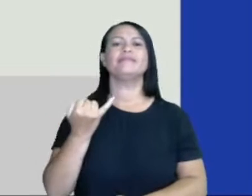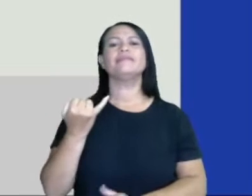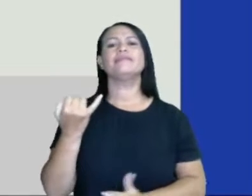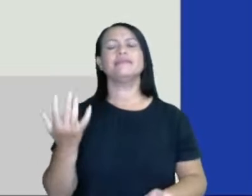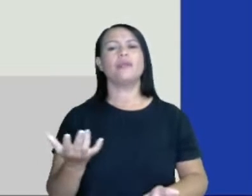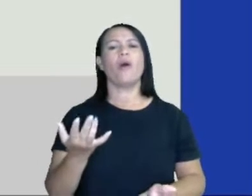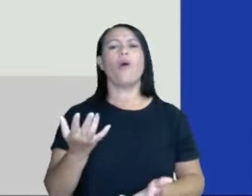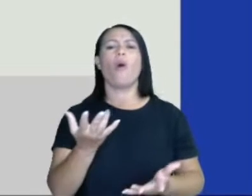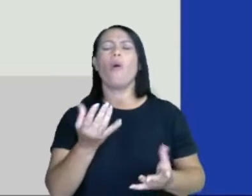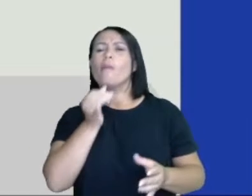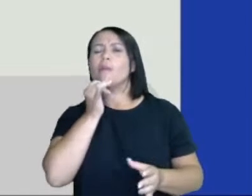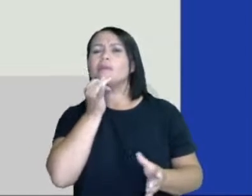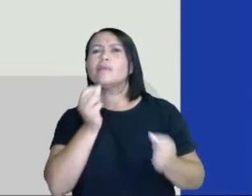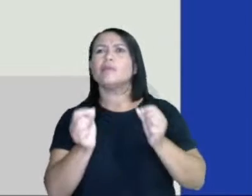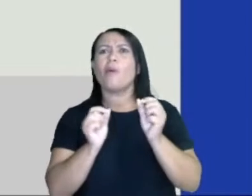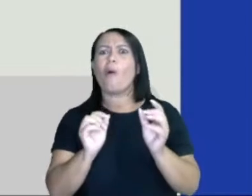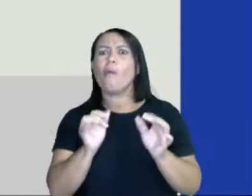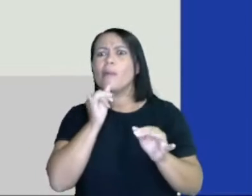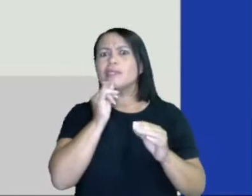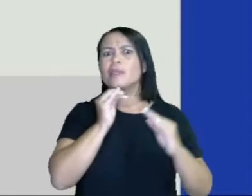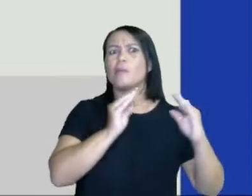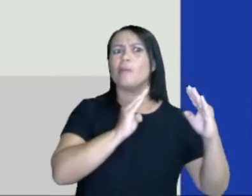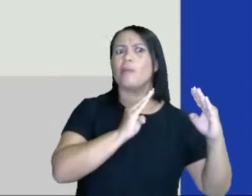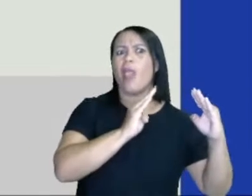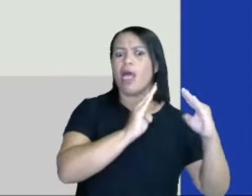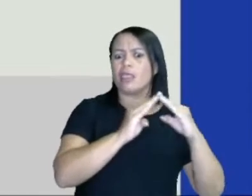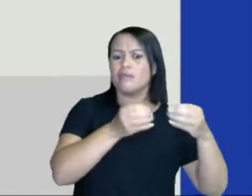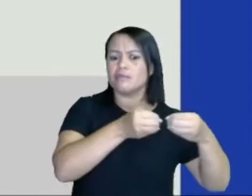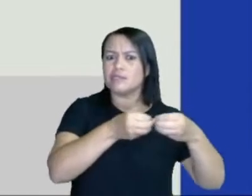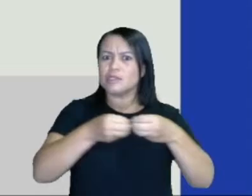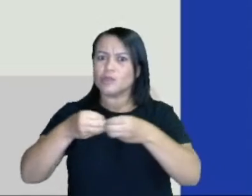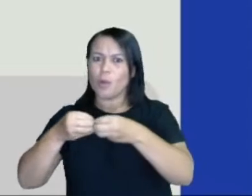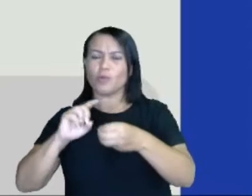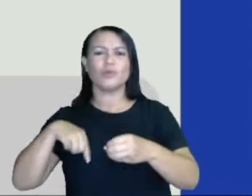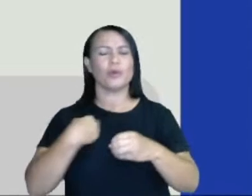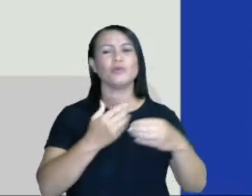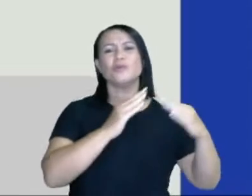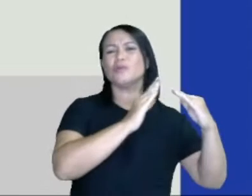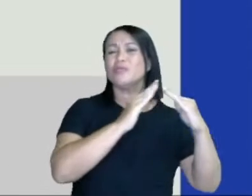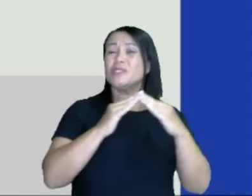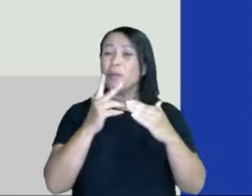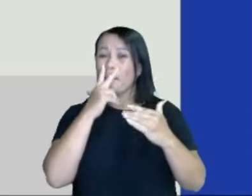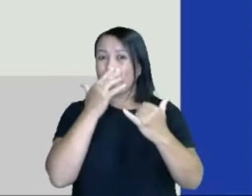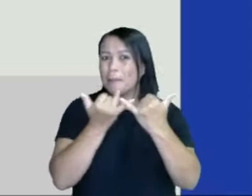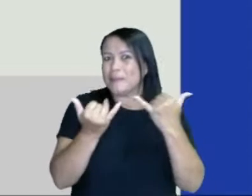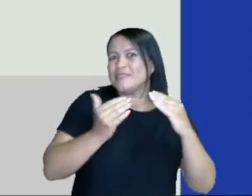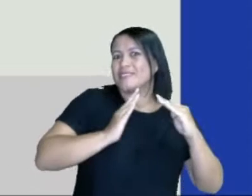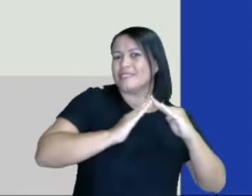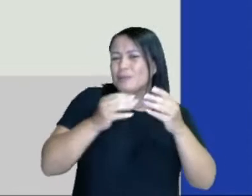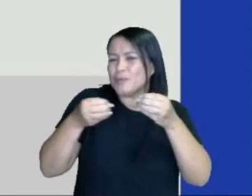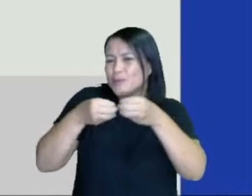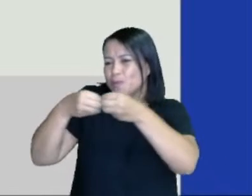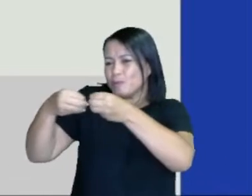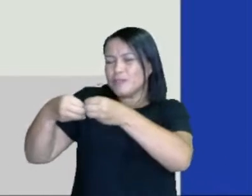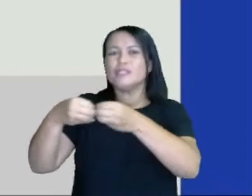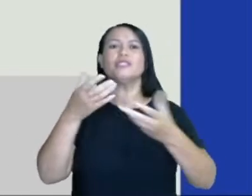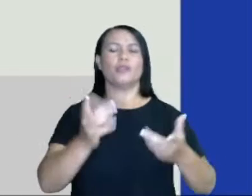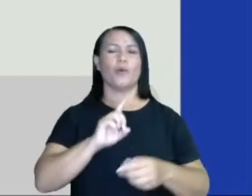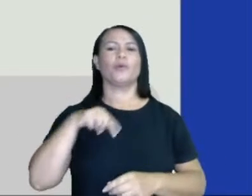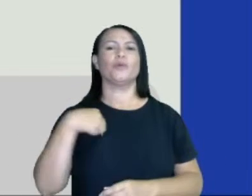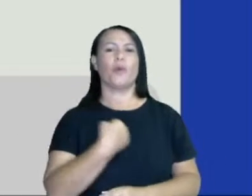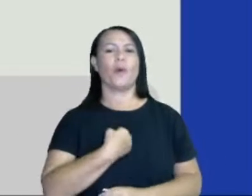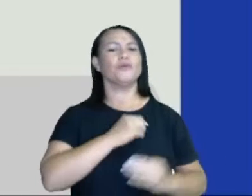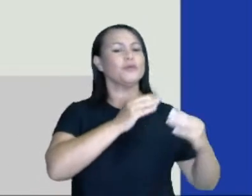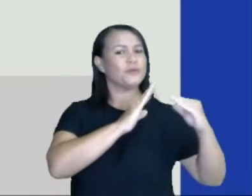A integração com os nossos vizinhos, como eu falei na nossa primeira aula, nós somos latino-americanos, então todos os